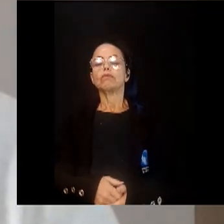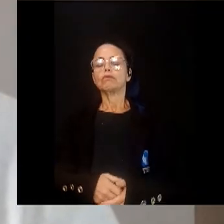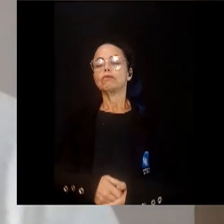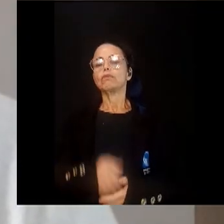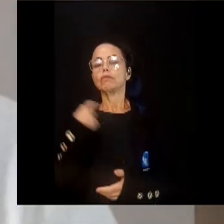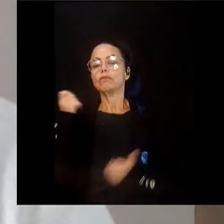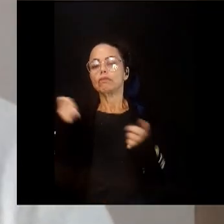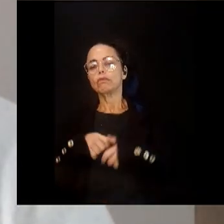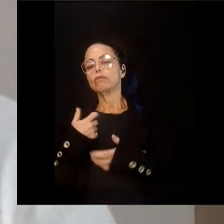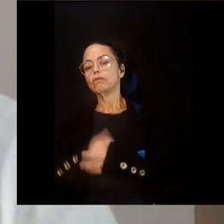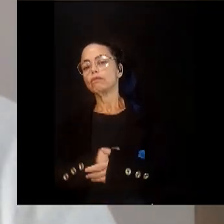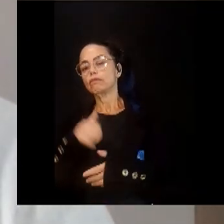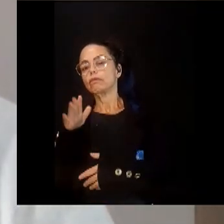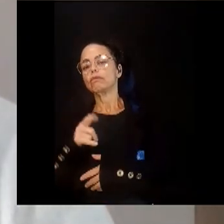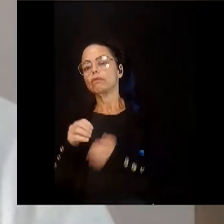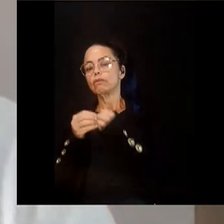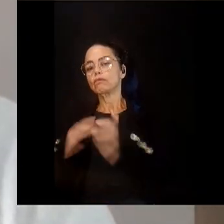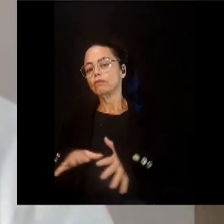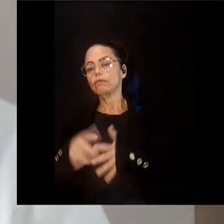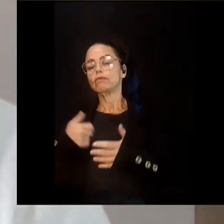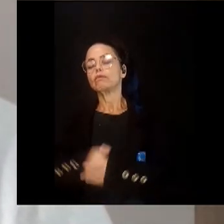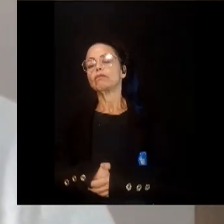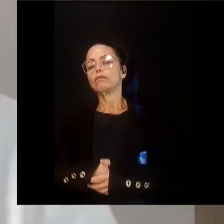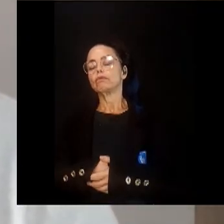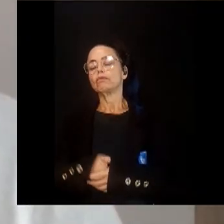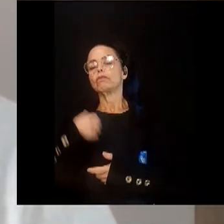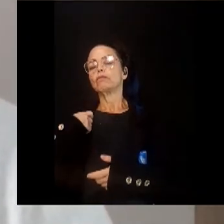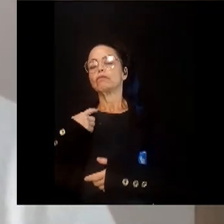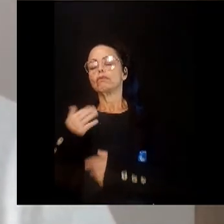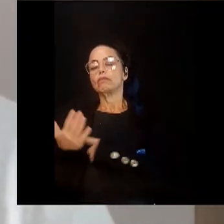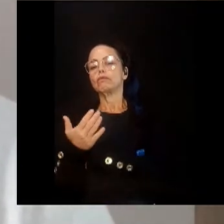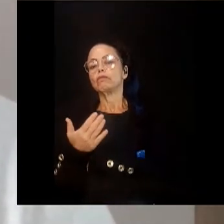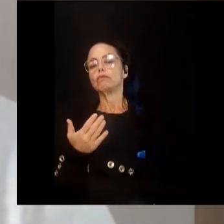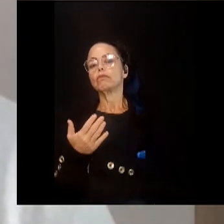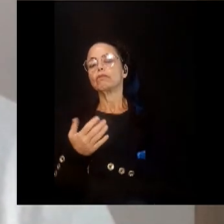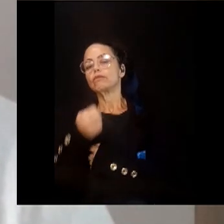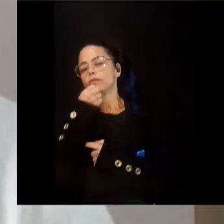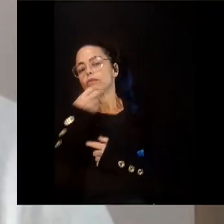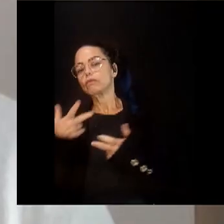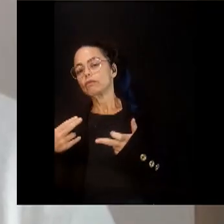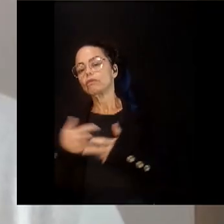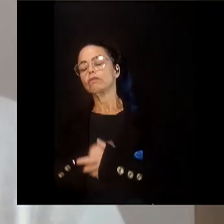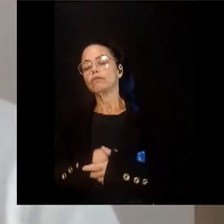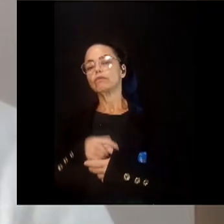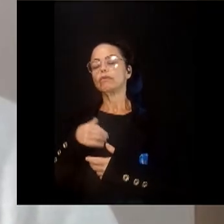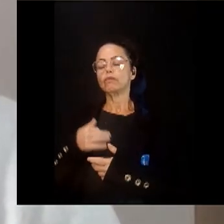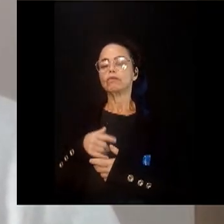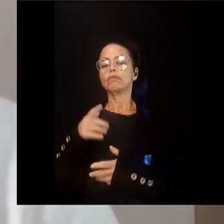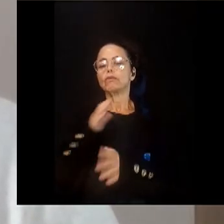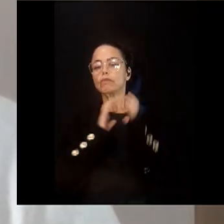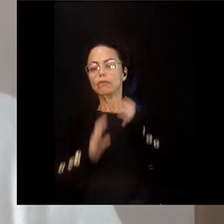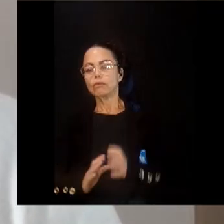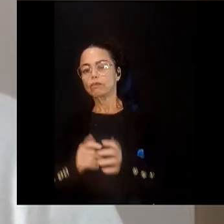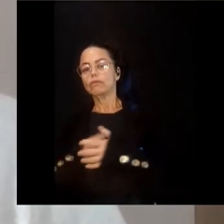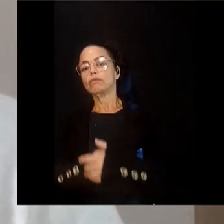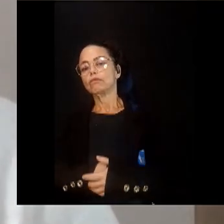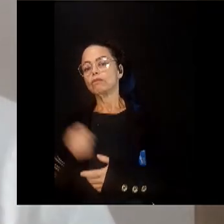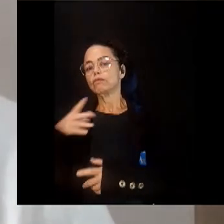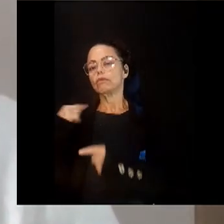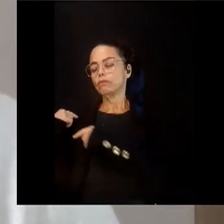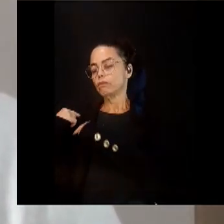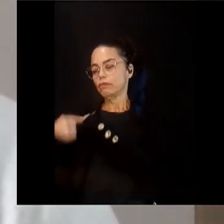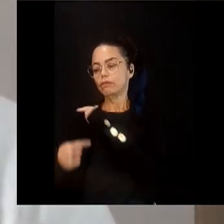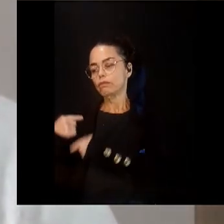mais prejuízo do que benefícios no final das contas, porque o comportamento que a gente tem visto das novas gerações, que